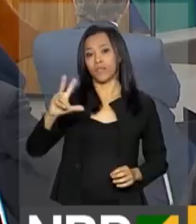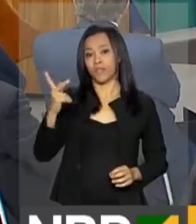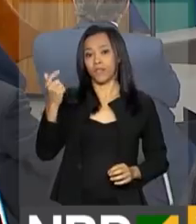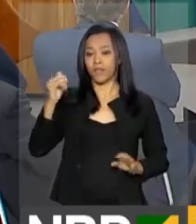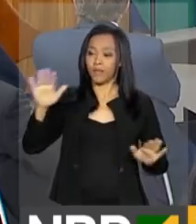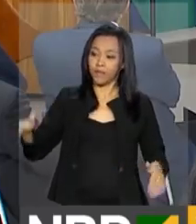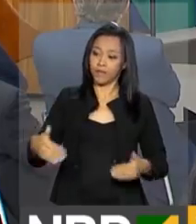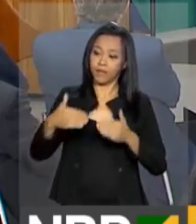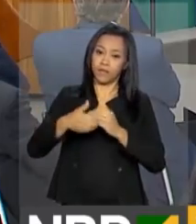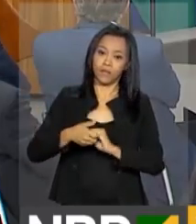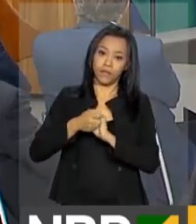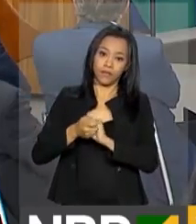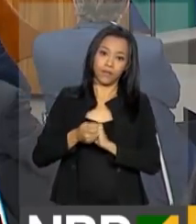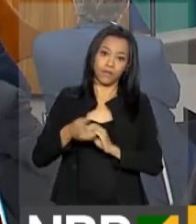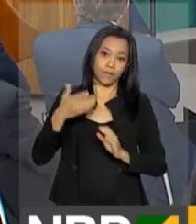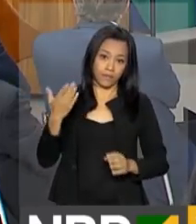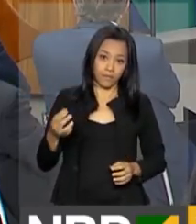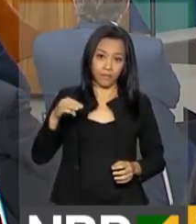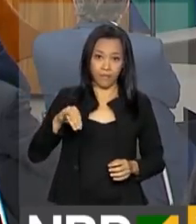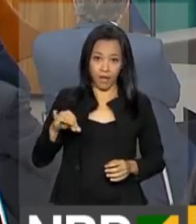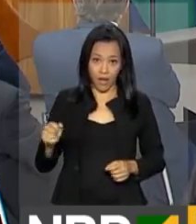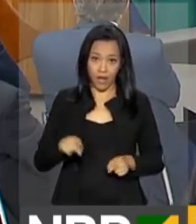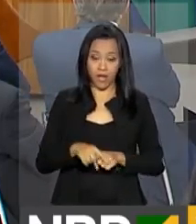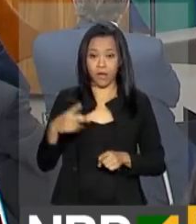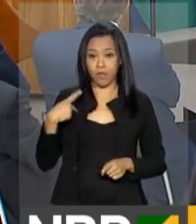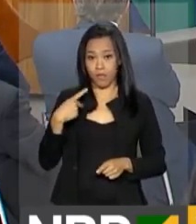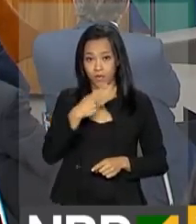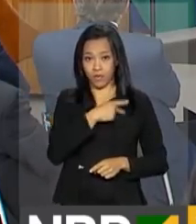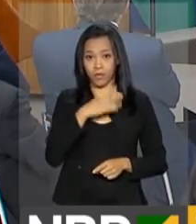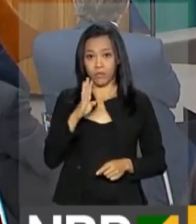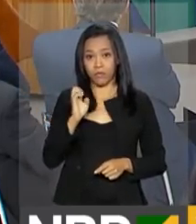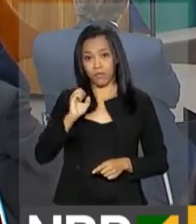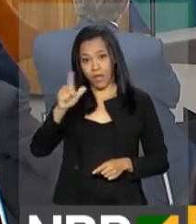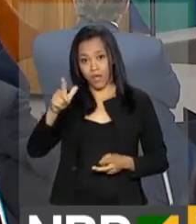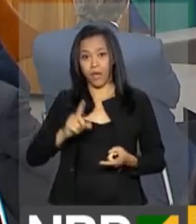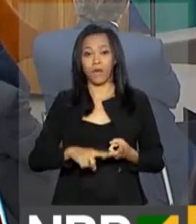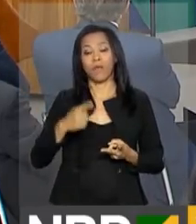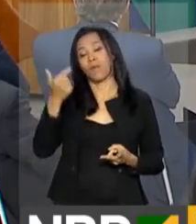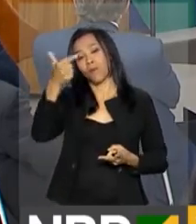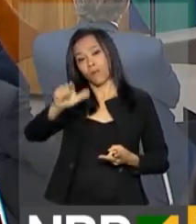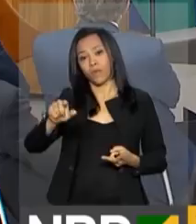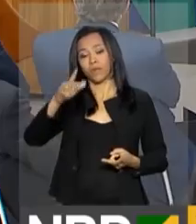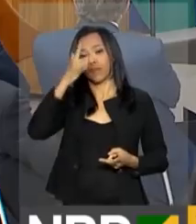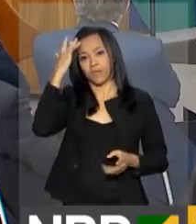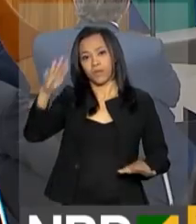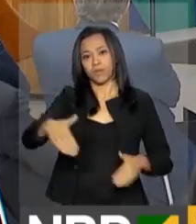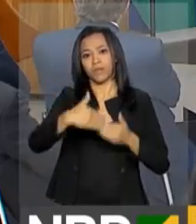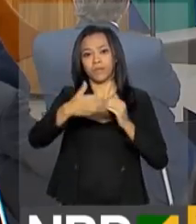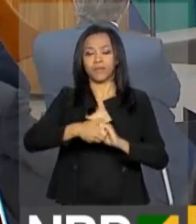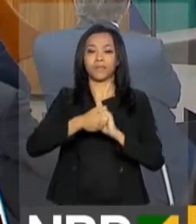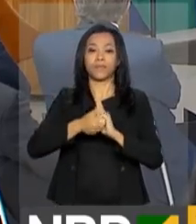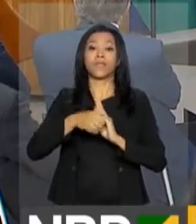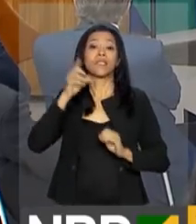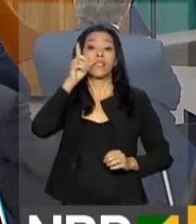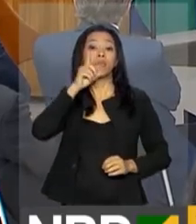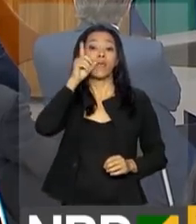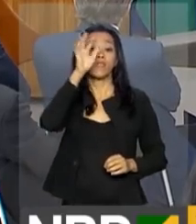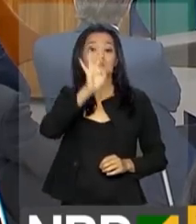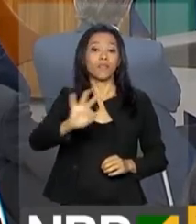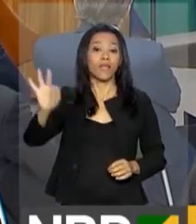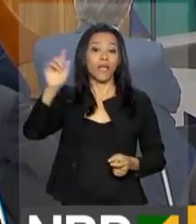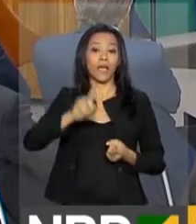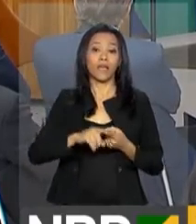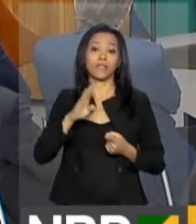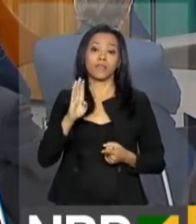davi alcolumbre o pastor dell pedro chaves valdir raupp os deputados federais beto mansur